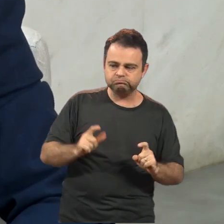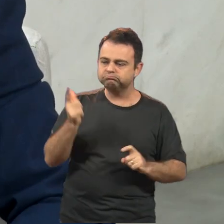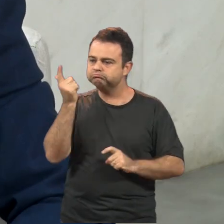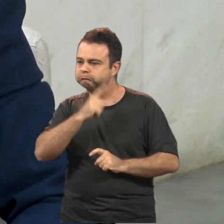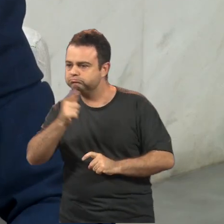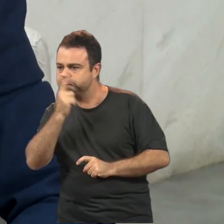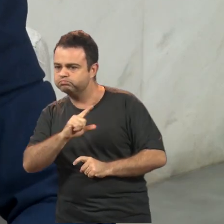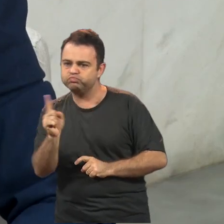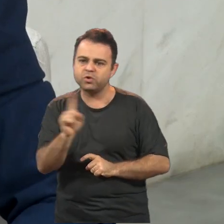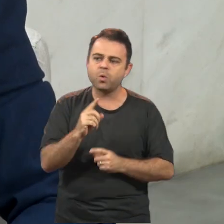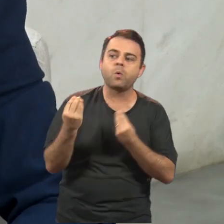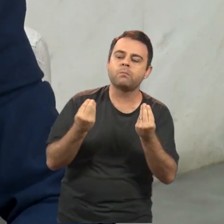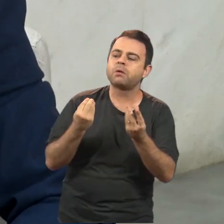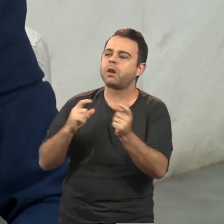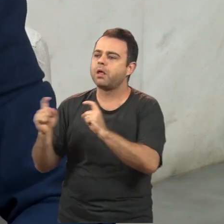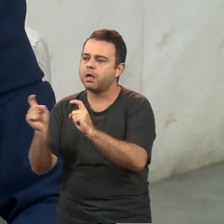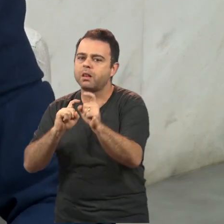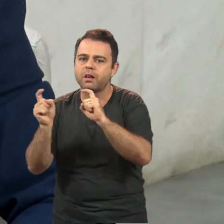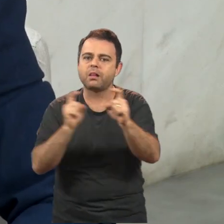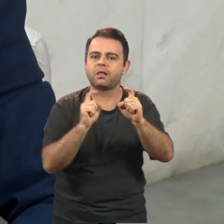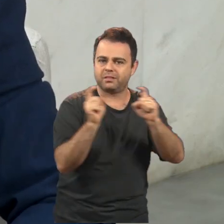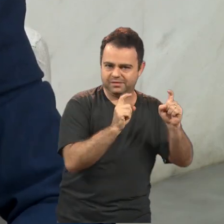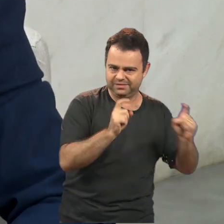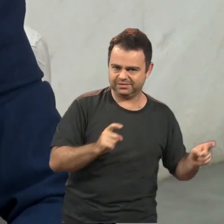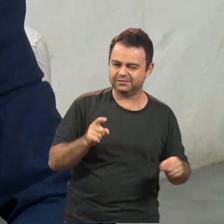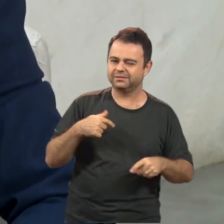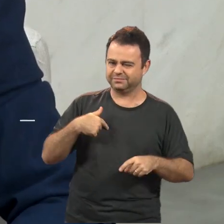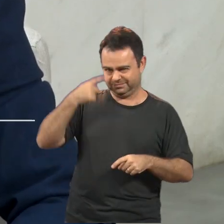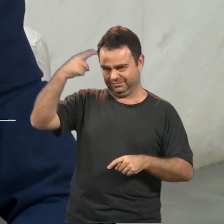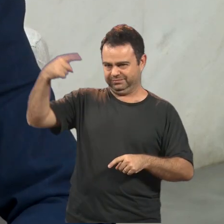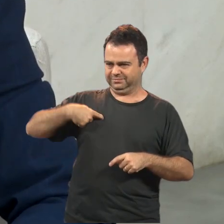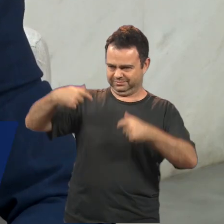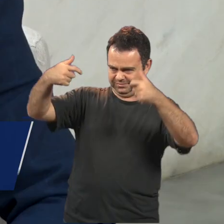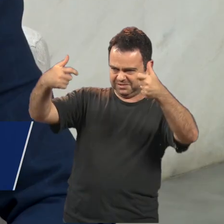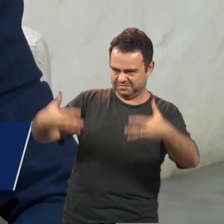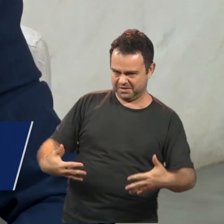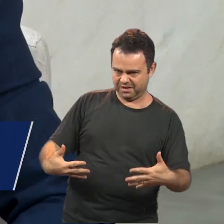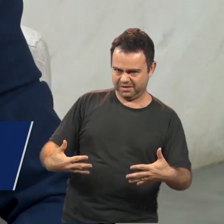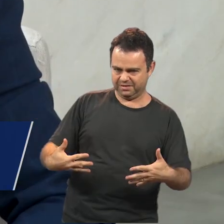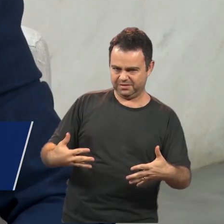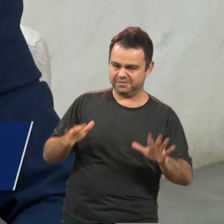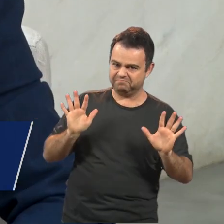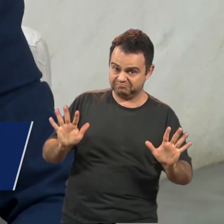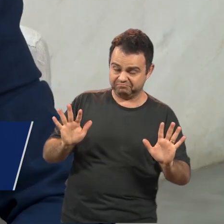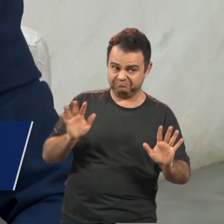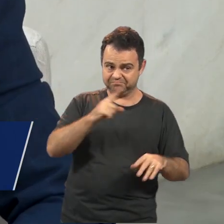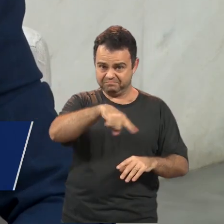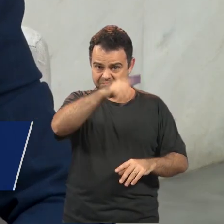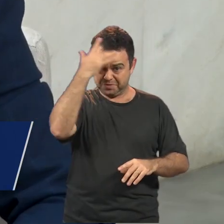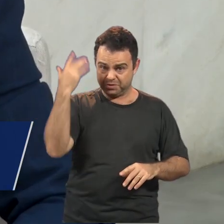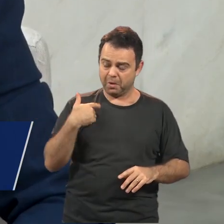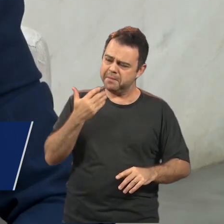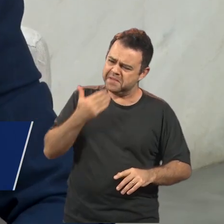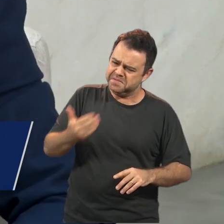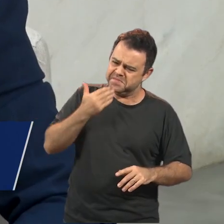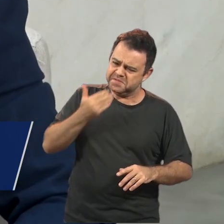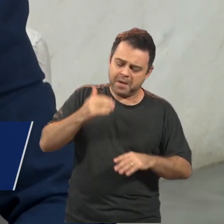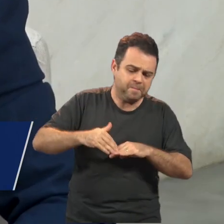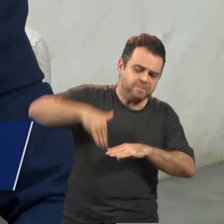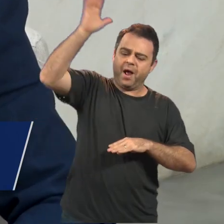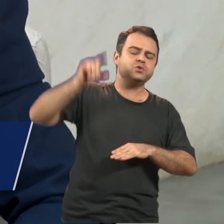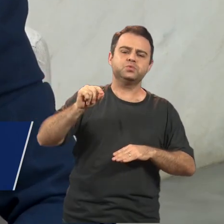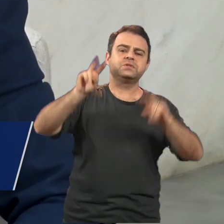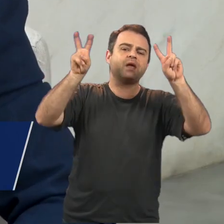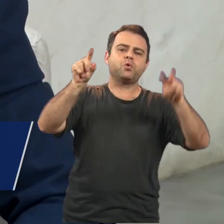não está atendendo. Quando eu te dei aqui números, por exemplo, que no nosso ranking de solicitações a saúde está em primeiro lugar, porque